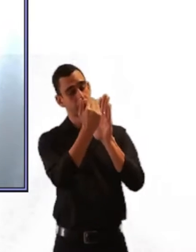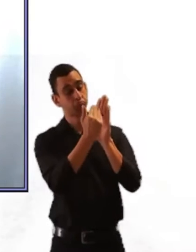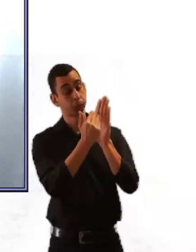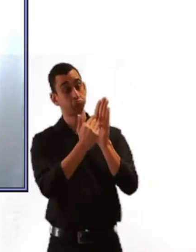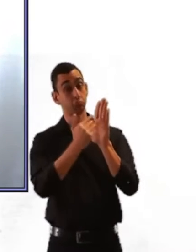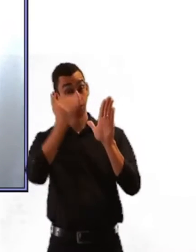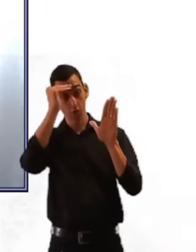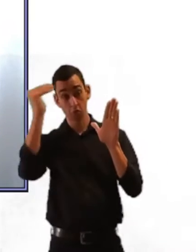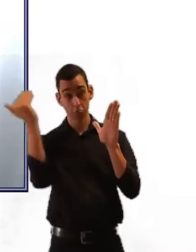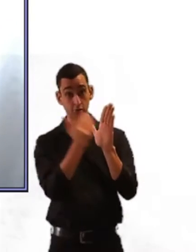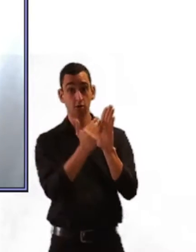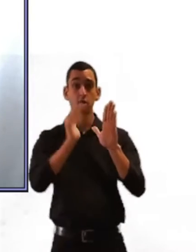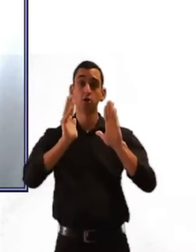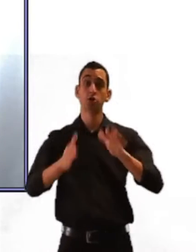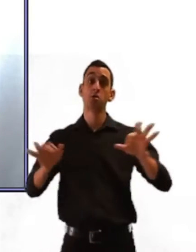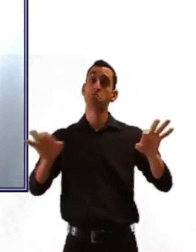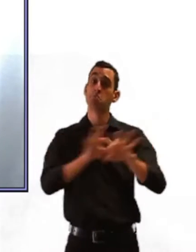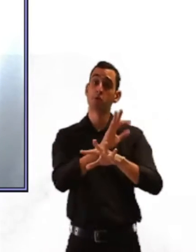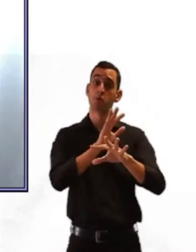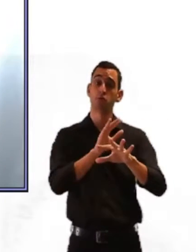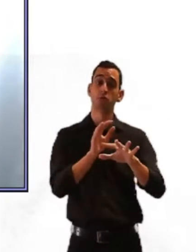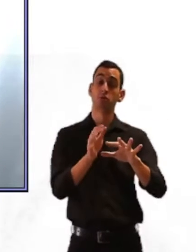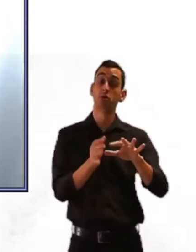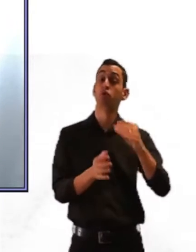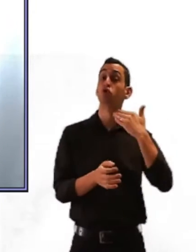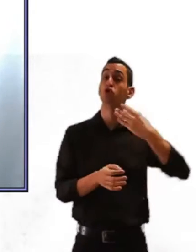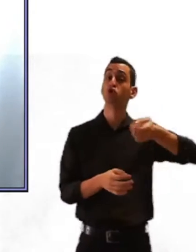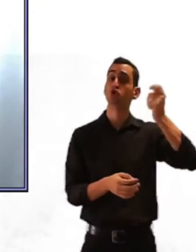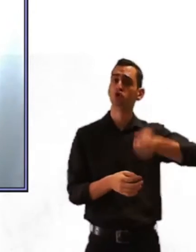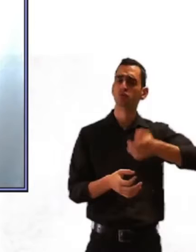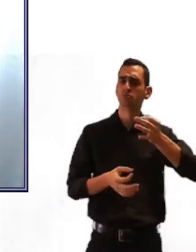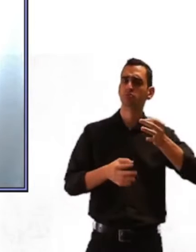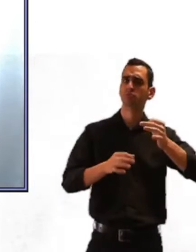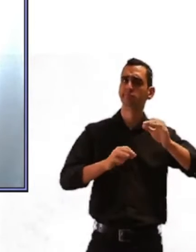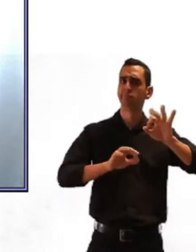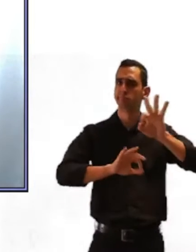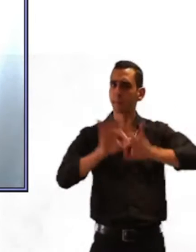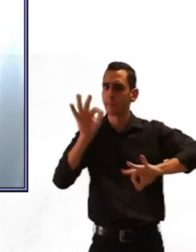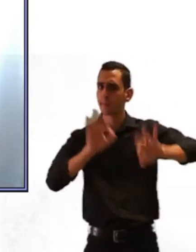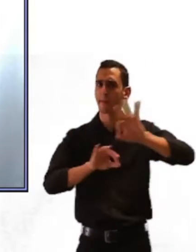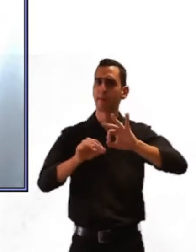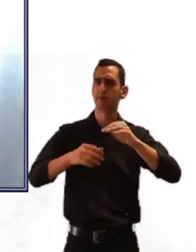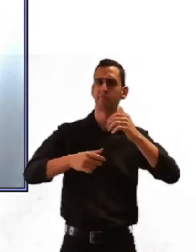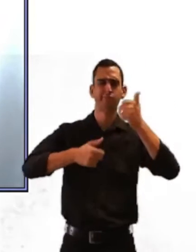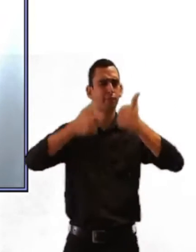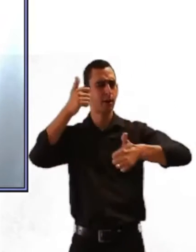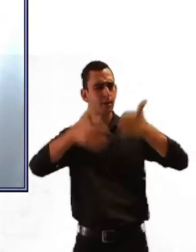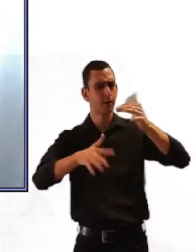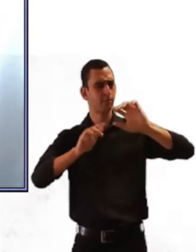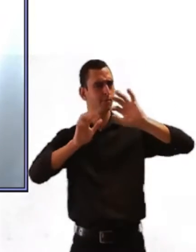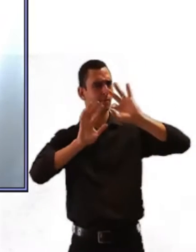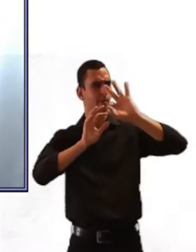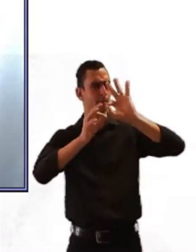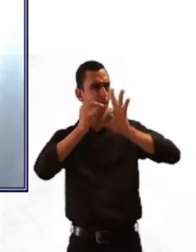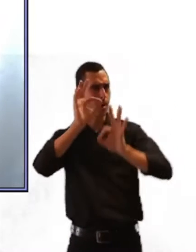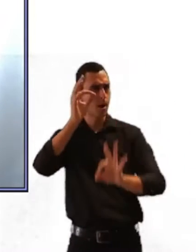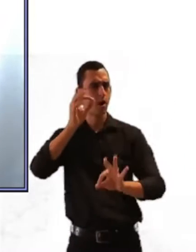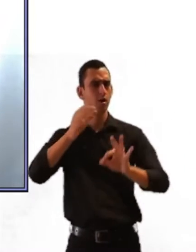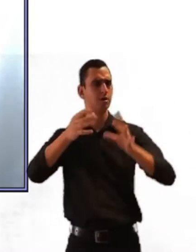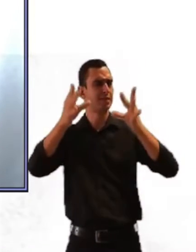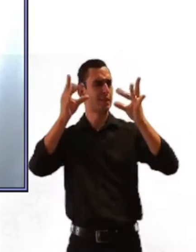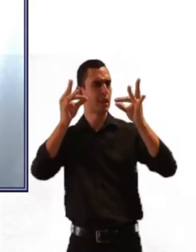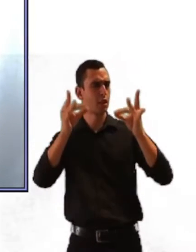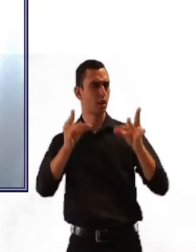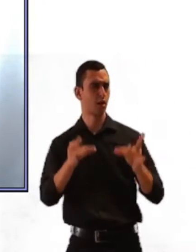Ou seja, o juiz não tem que adentrar em discussões principiológicas, o juiz não tem que adentrar